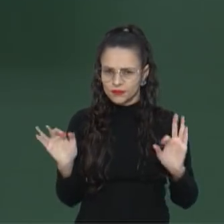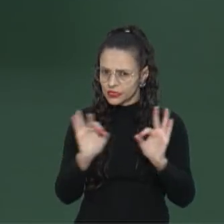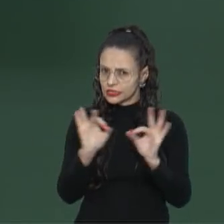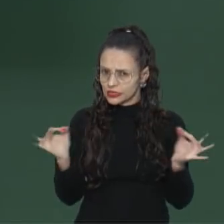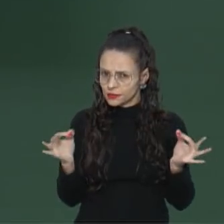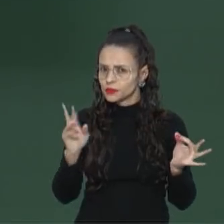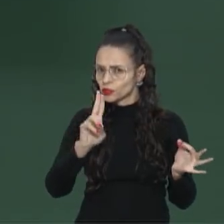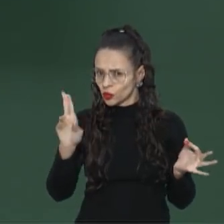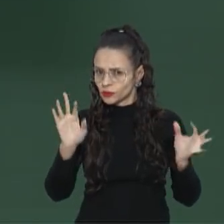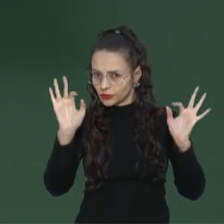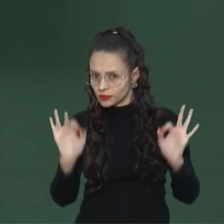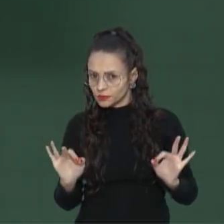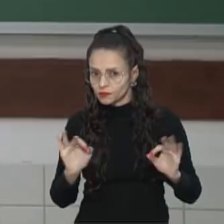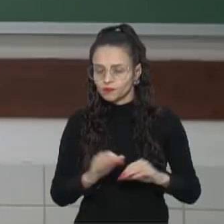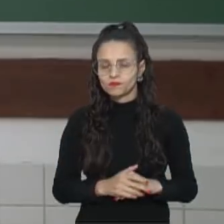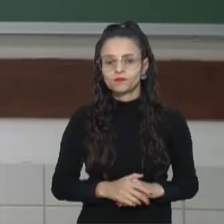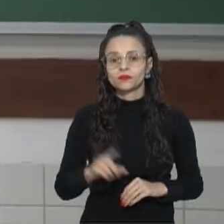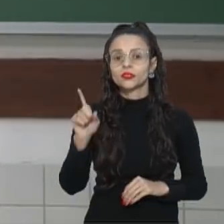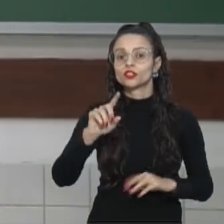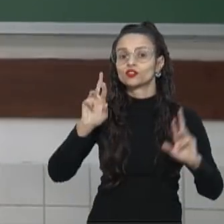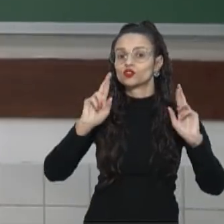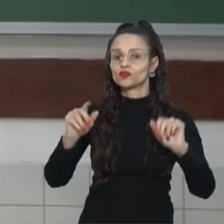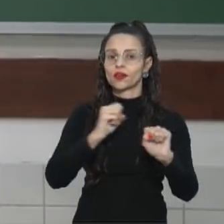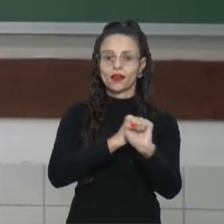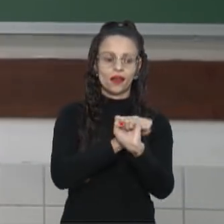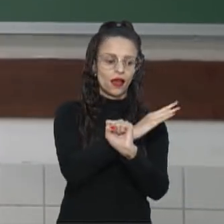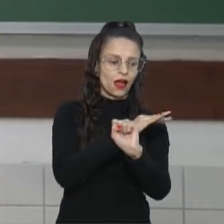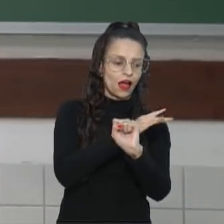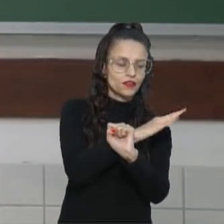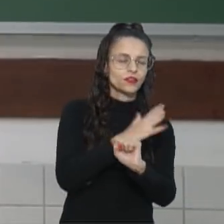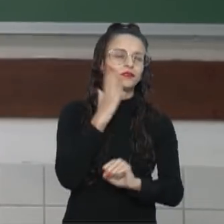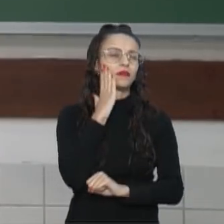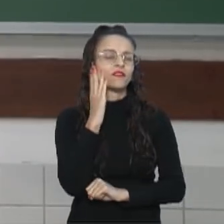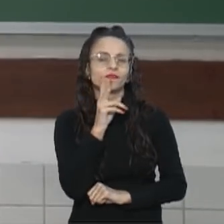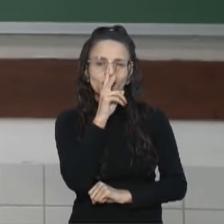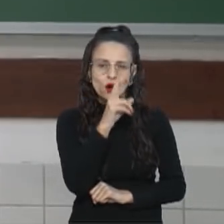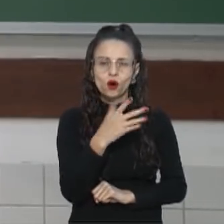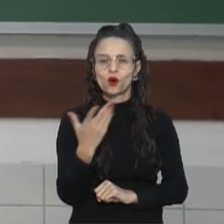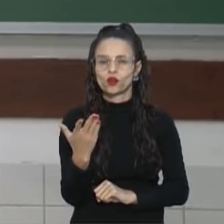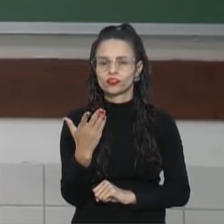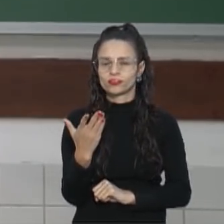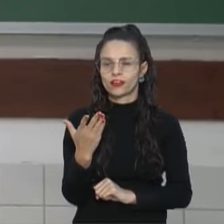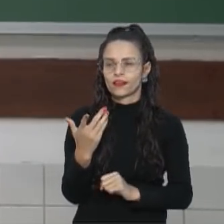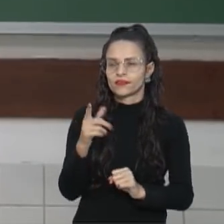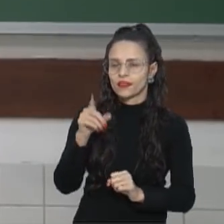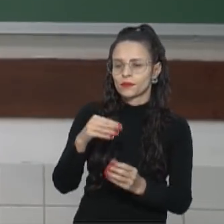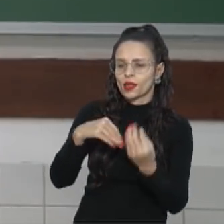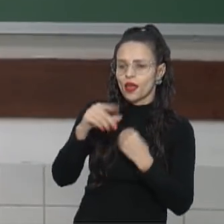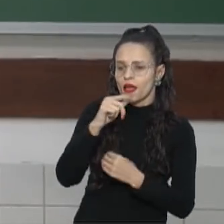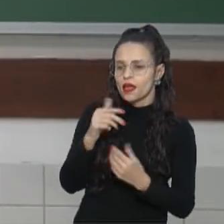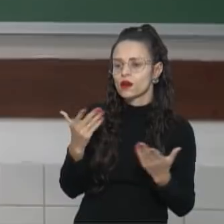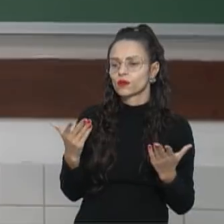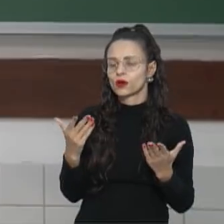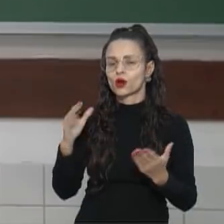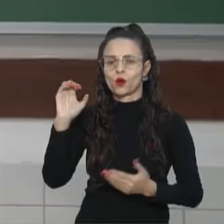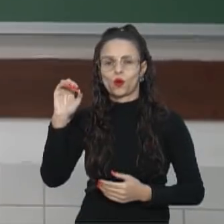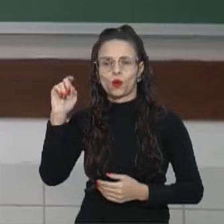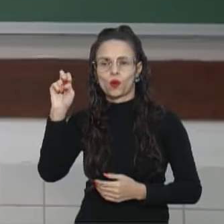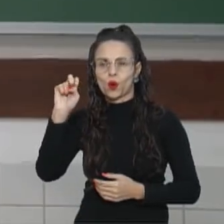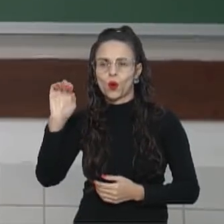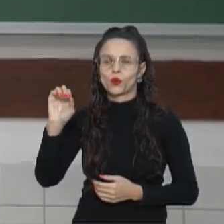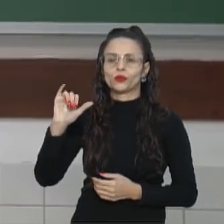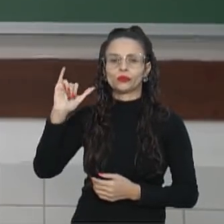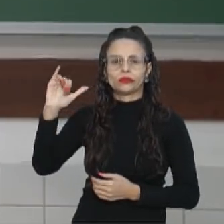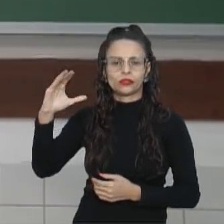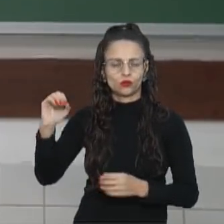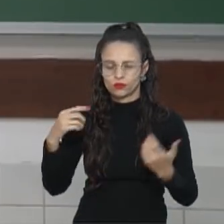Simples o nome, correto? Não é igual ácidos que você tem que saber a força do ácido, daí saber se é hídrico, se é oso, se é